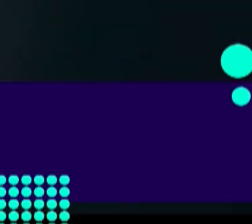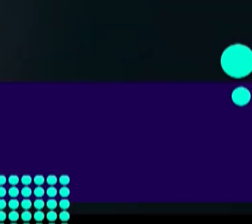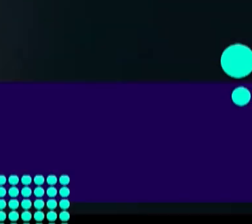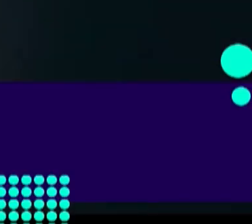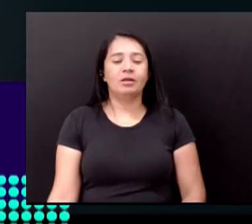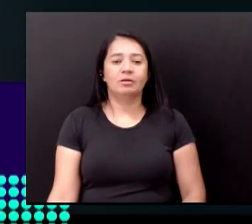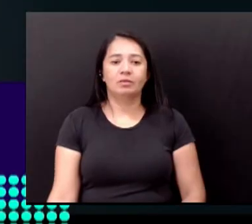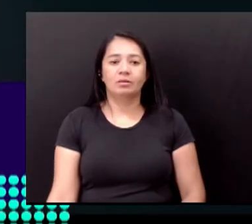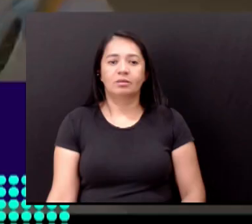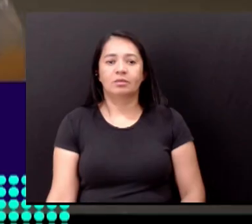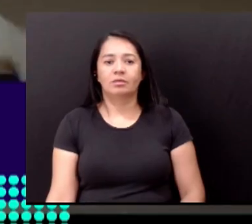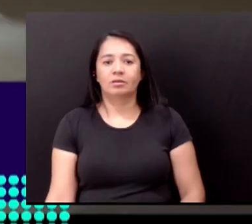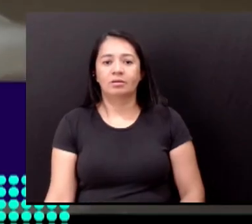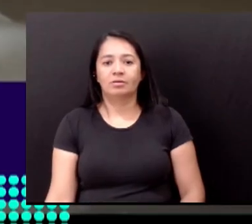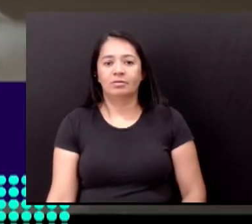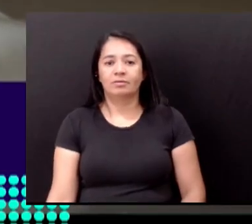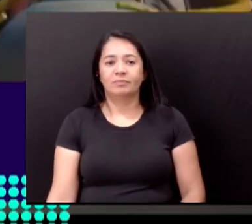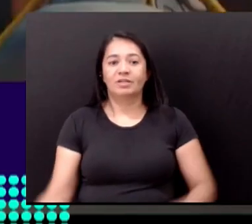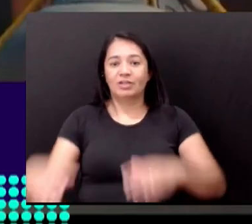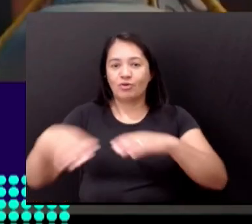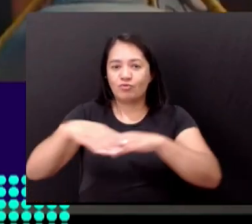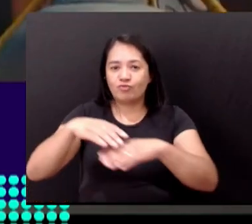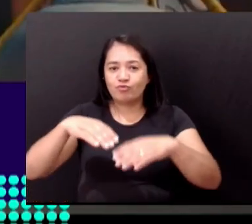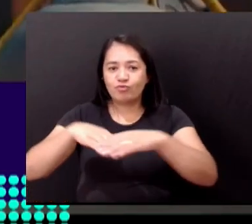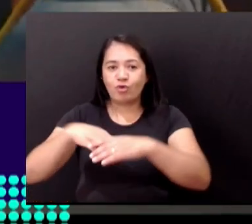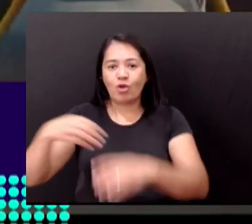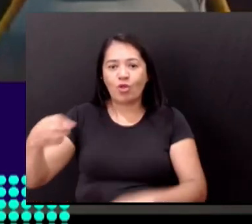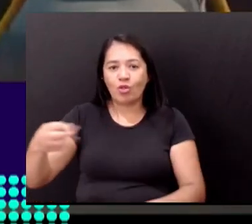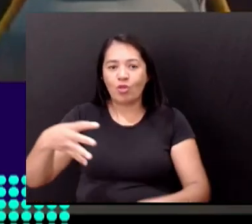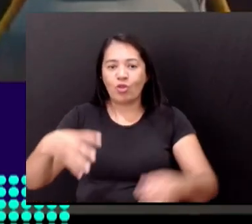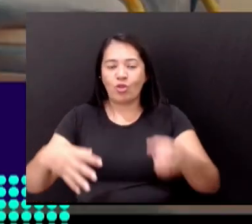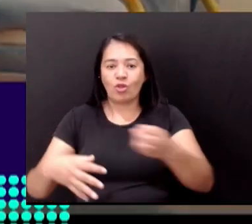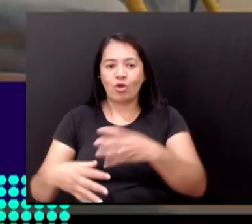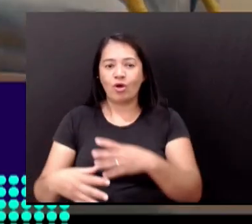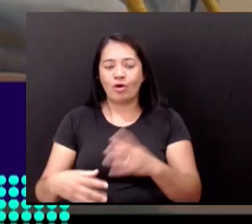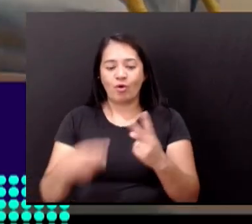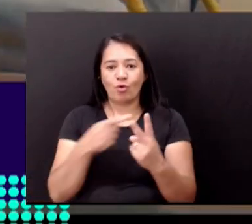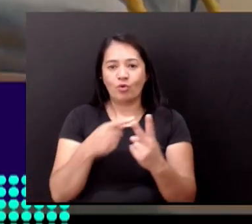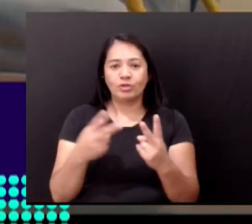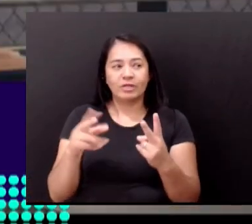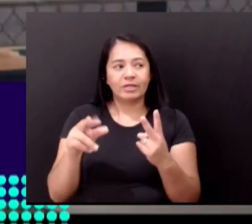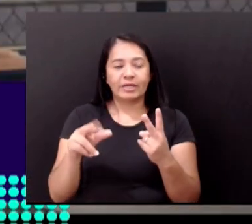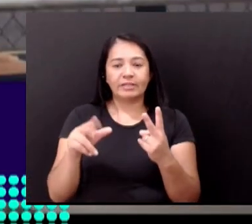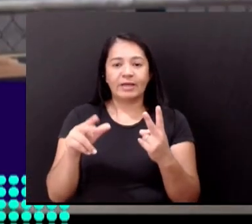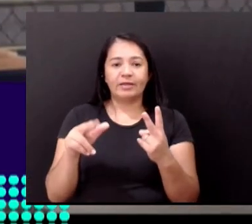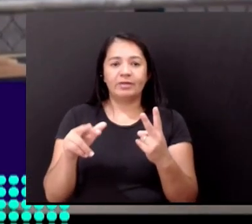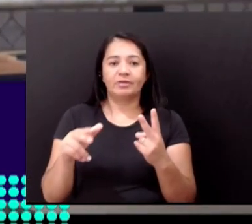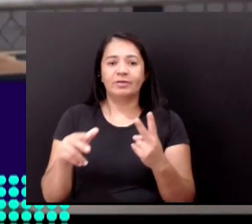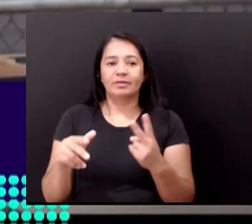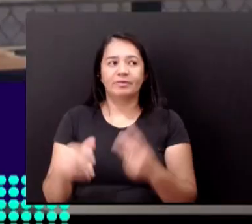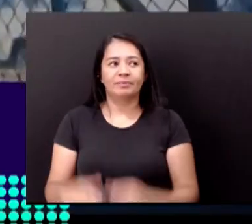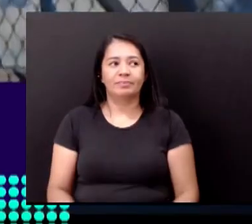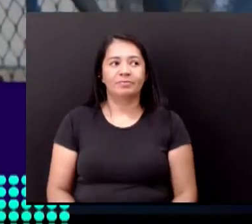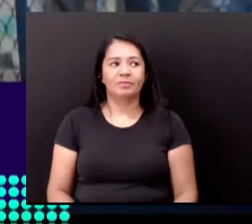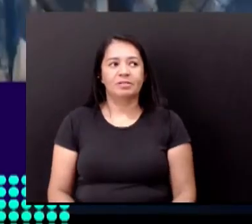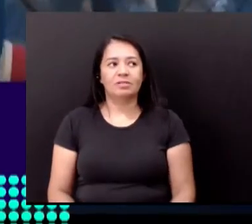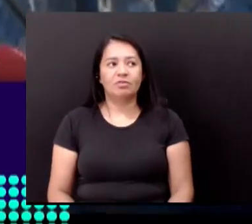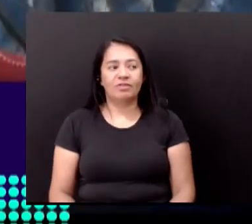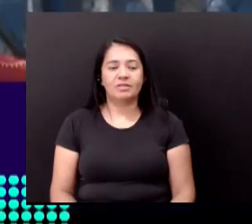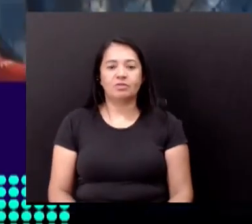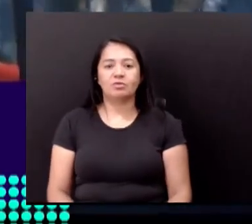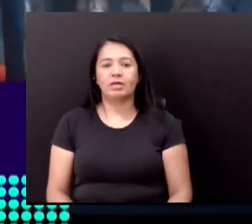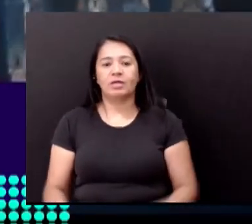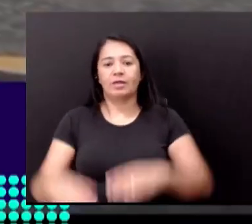Sneaks de Pisante Novo. Theo e Becca são irmãos inseparáveis e um par de tênis de marca. Ao